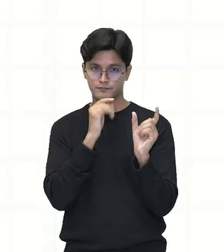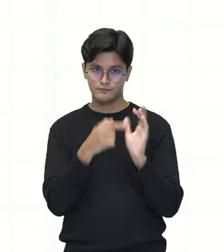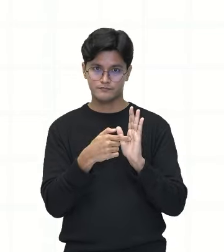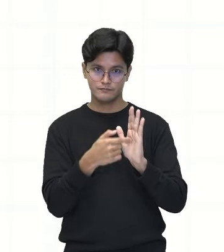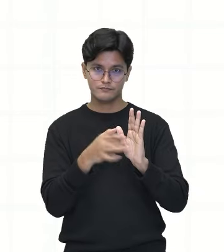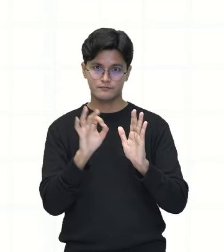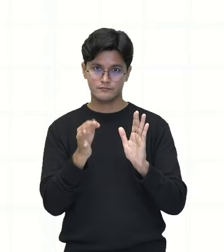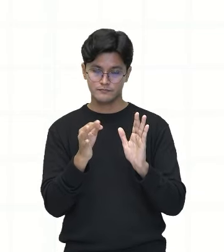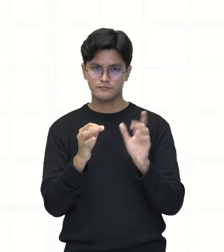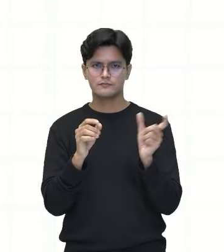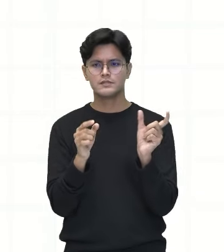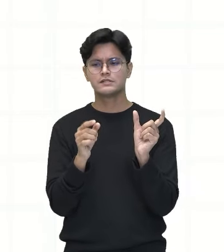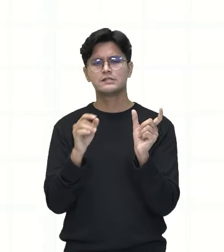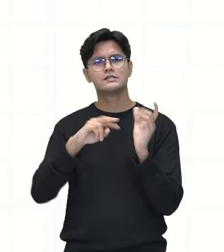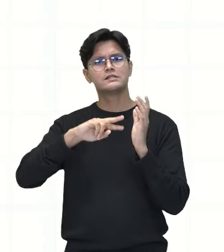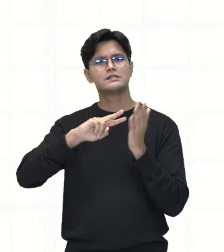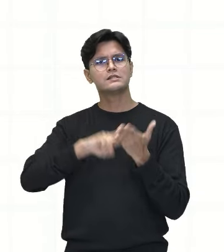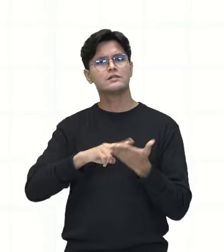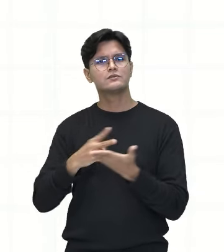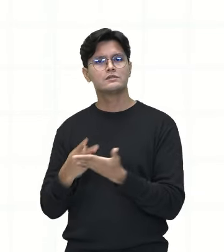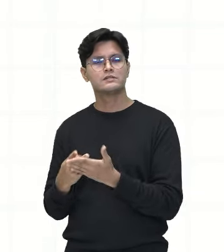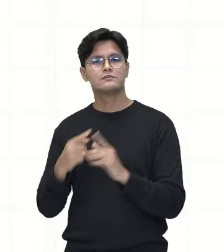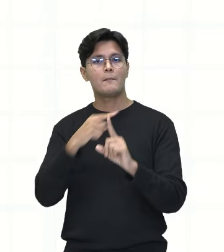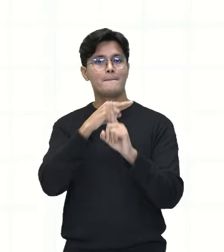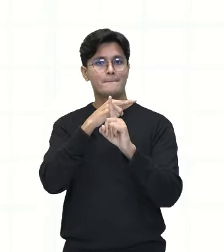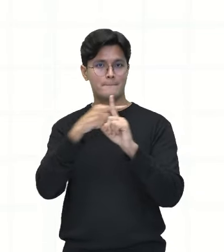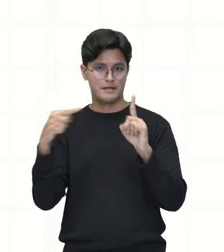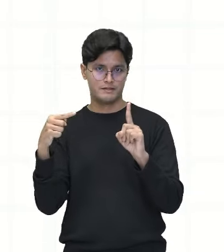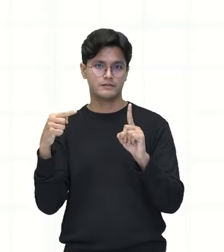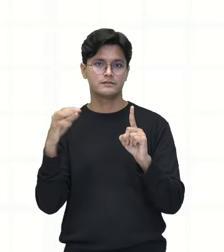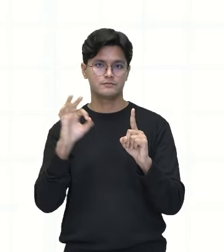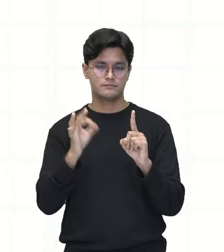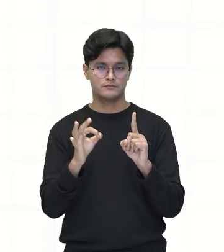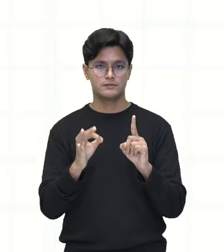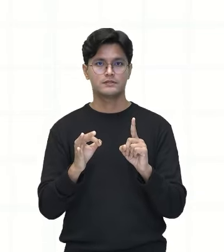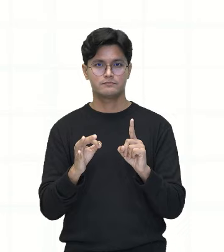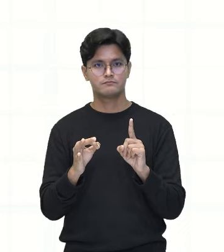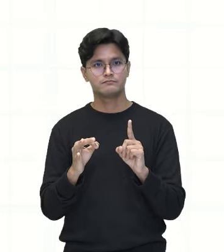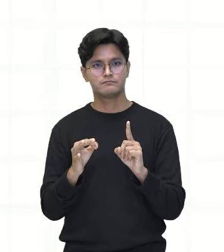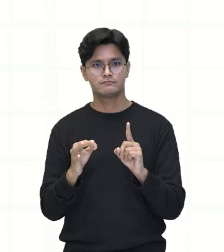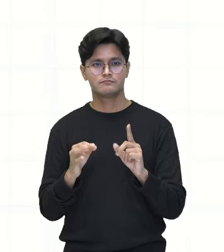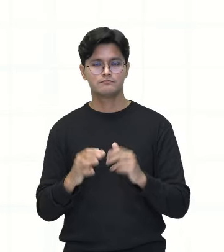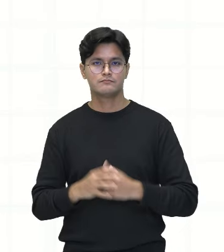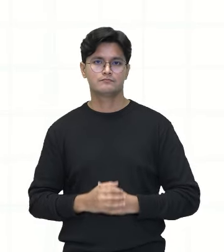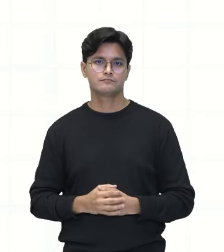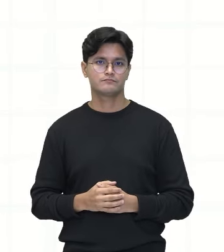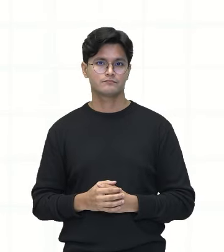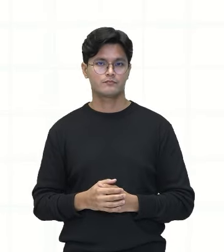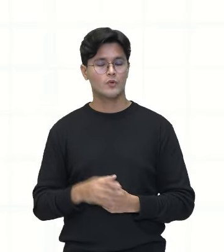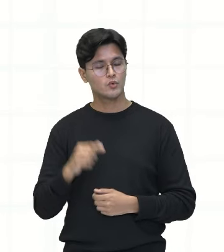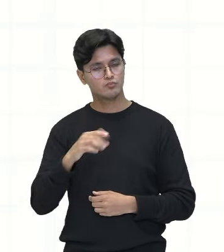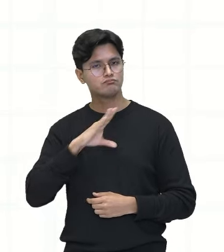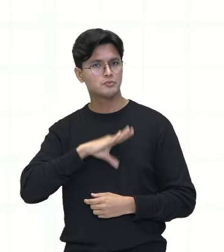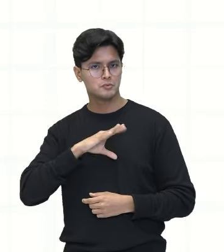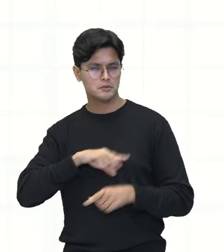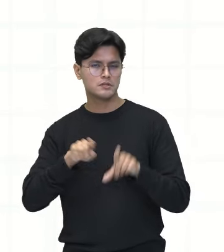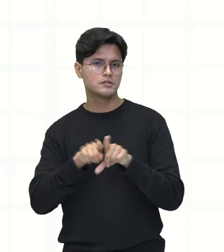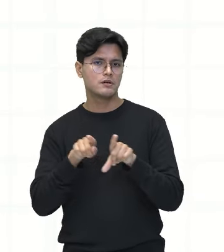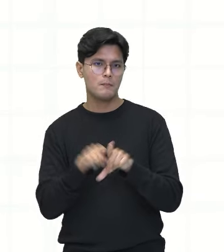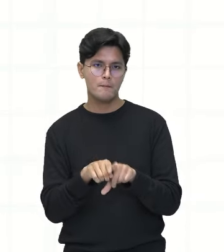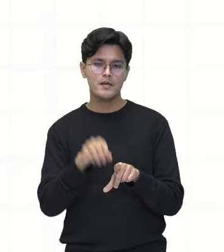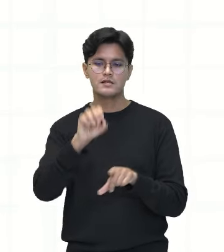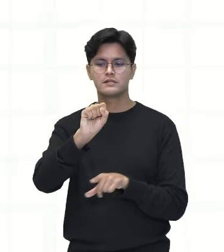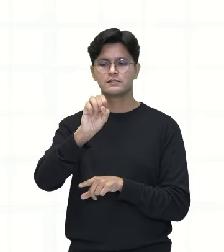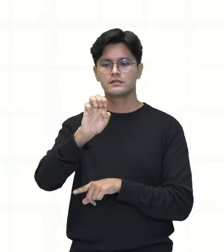que significa metade. Bem parecido com o nosso português, né? O semi é algo incompleto, não é verdade? Então, o